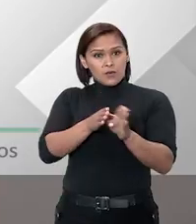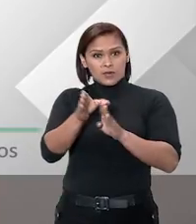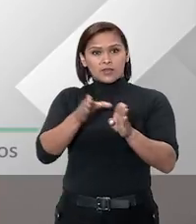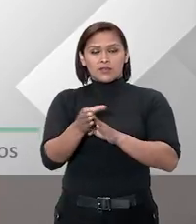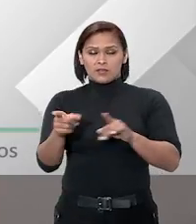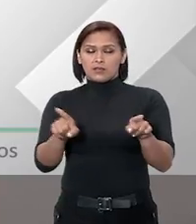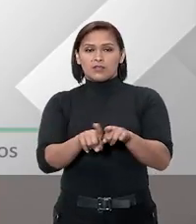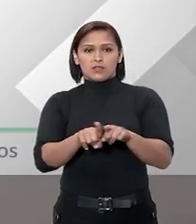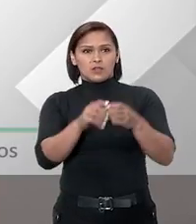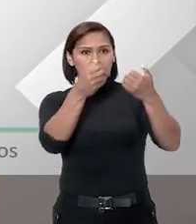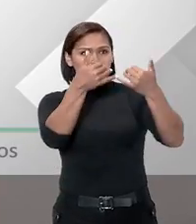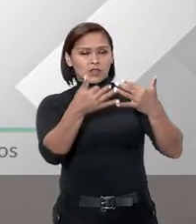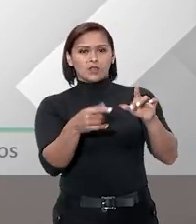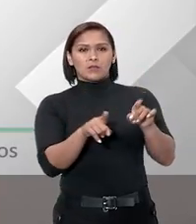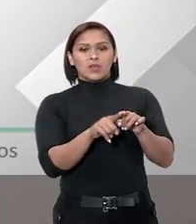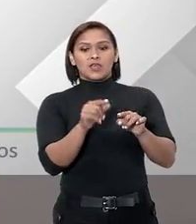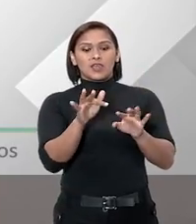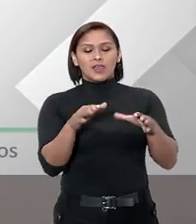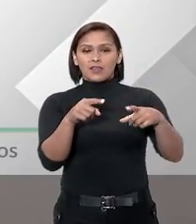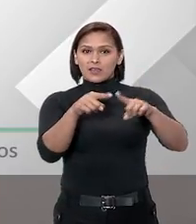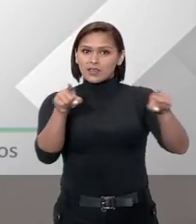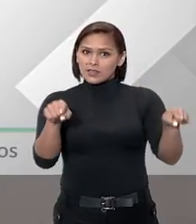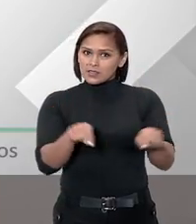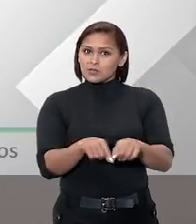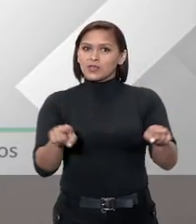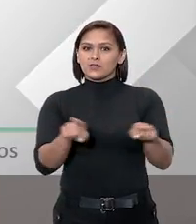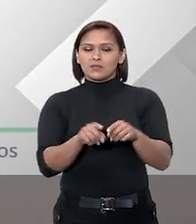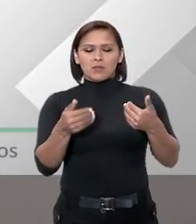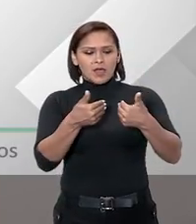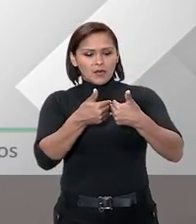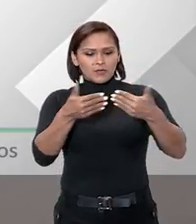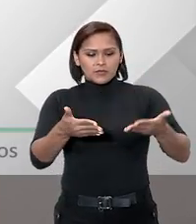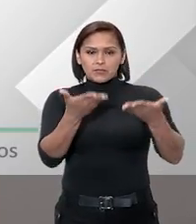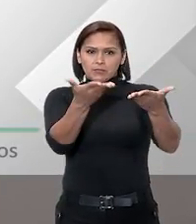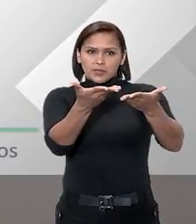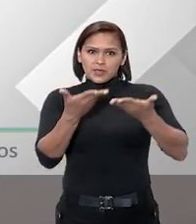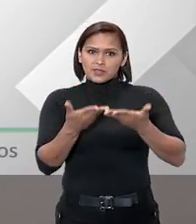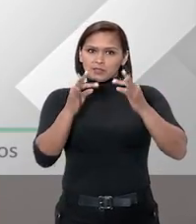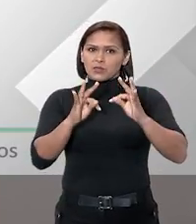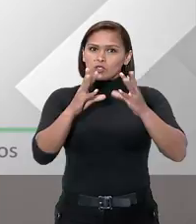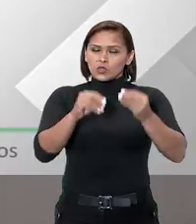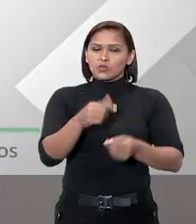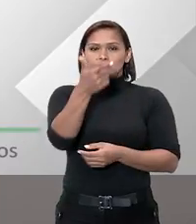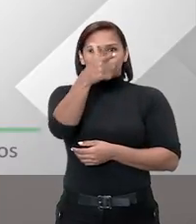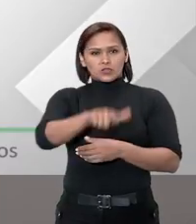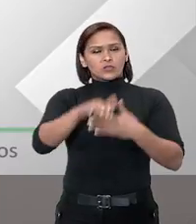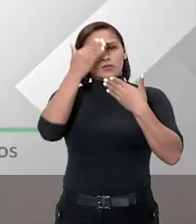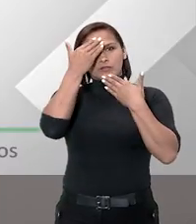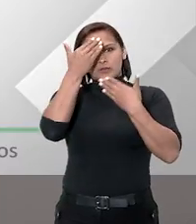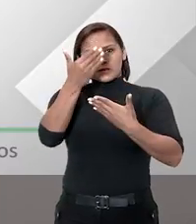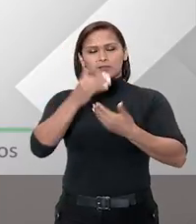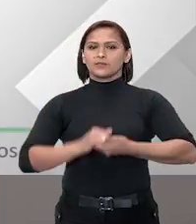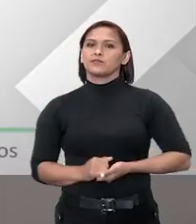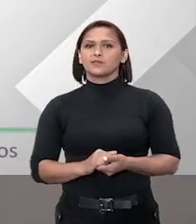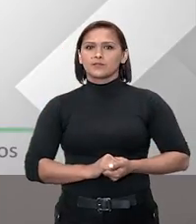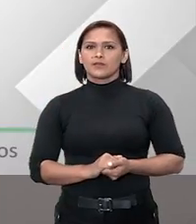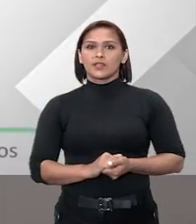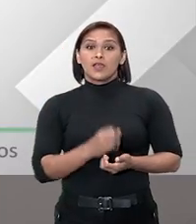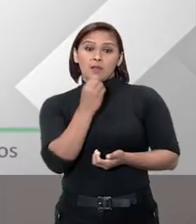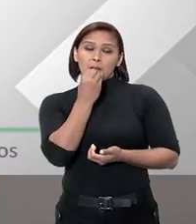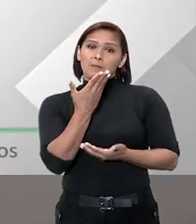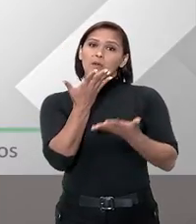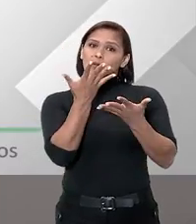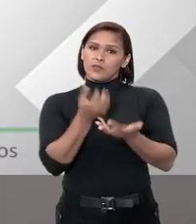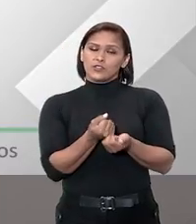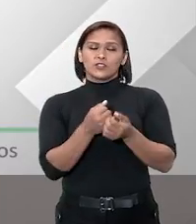orientadora, e que aquele espaço também está aberto para todos. Mais uma vez, muito obrigada. Bem,